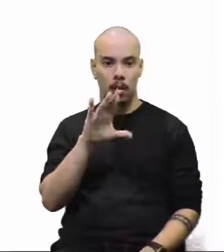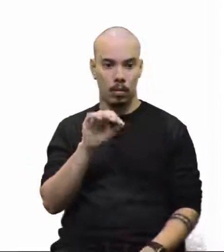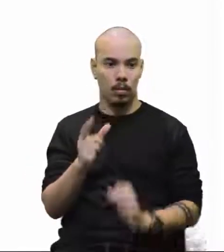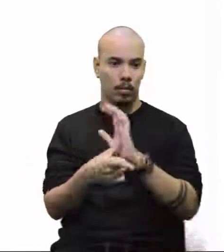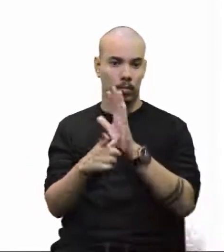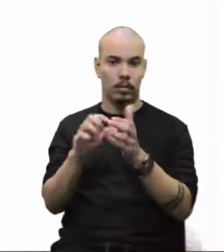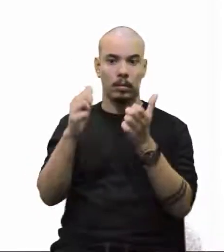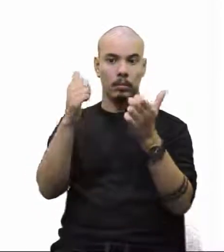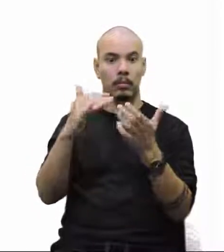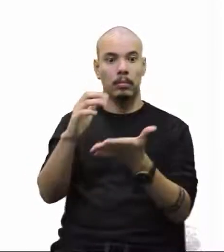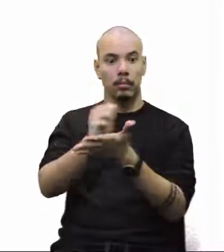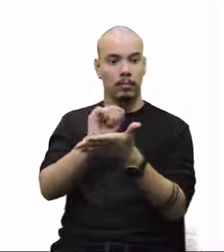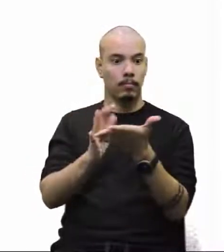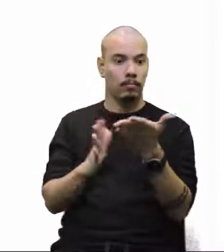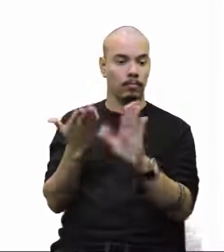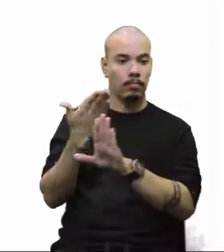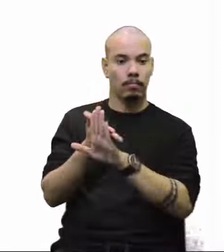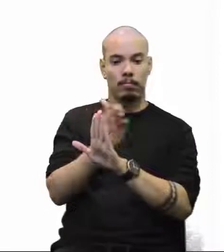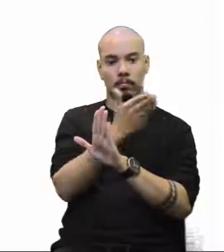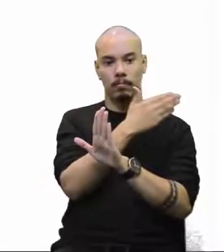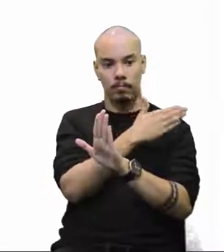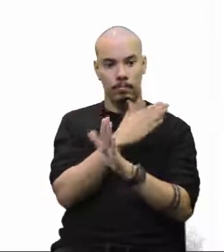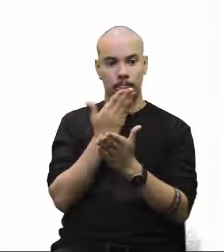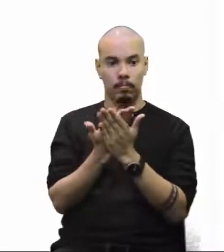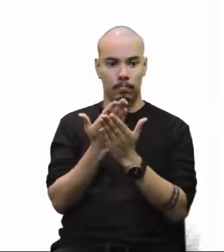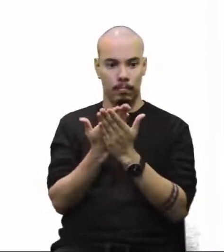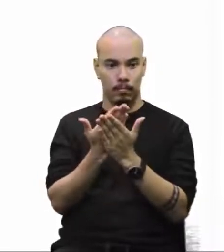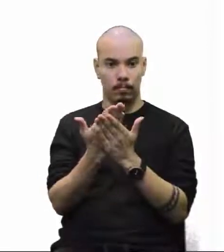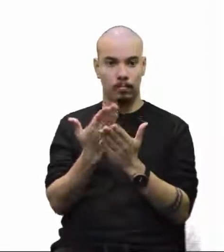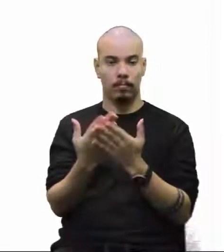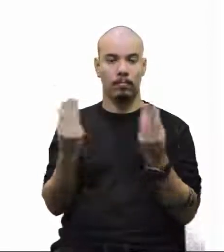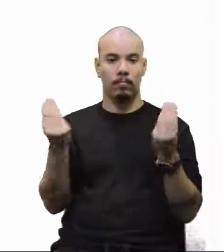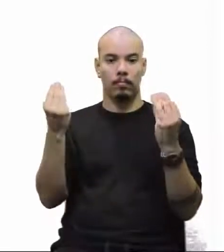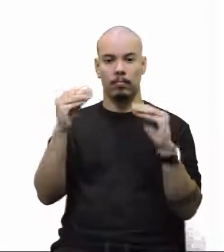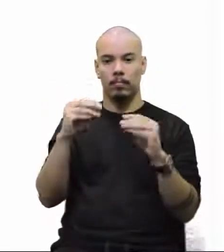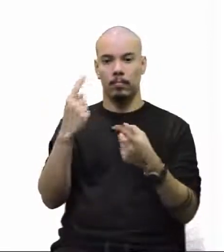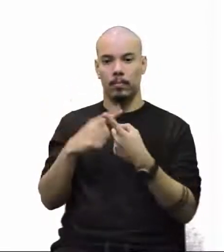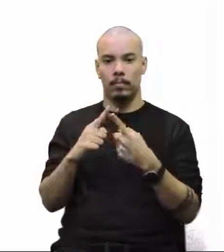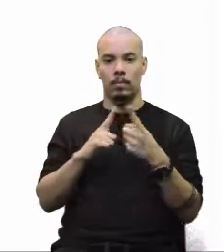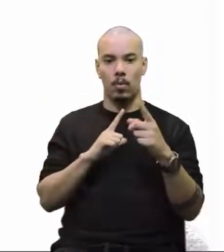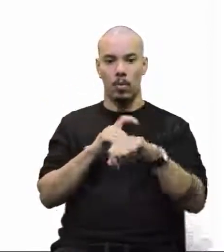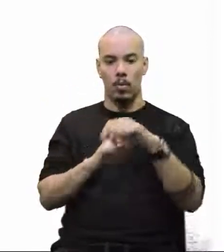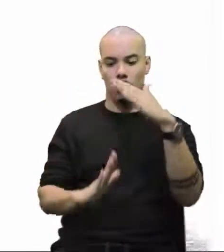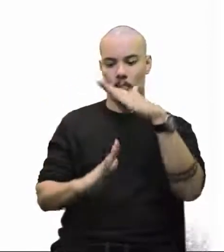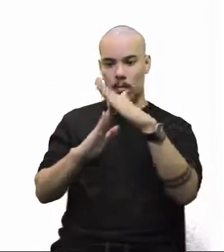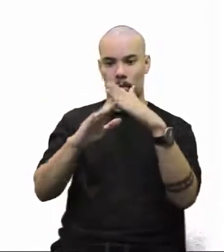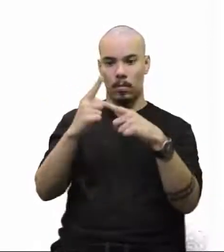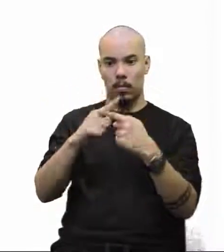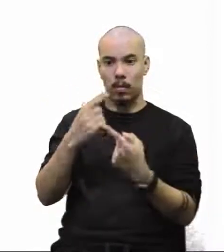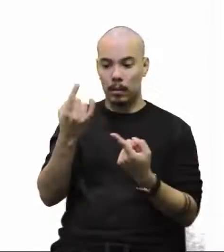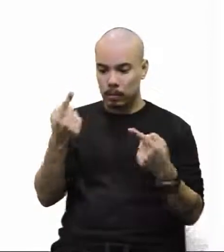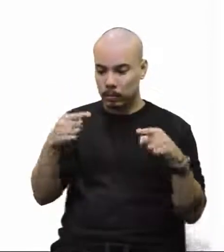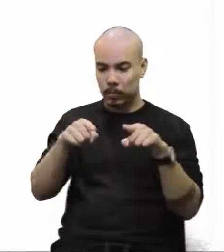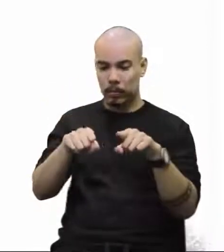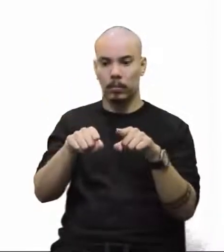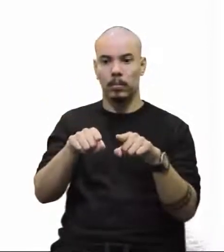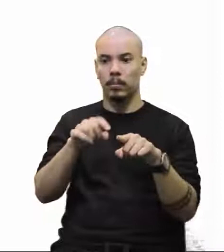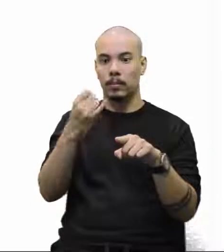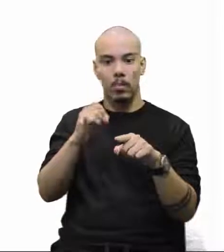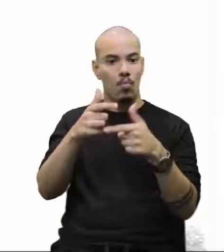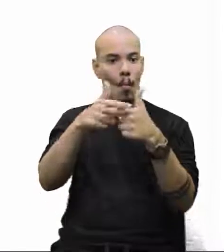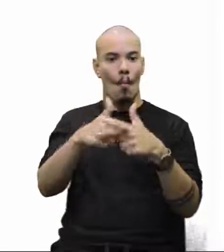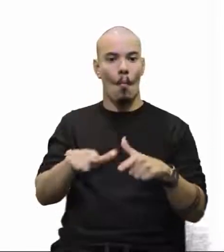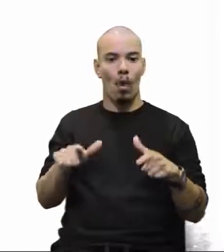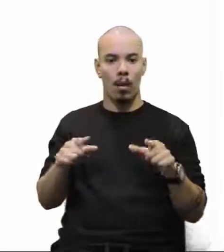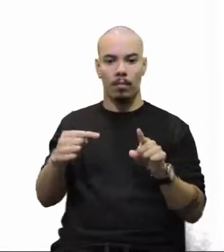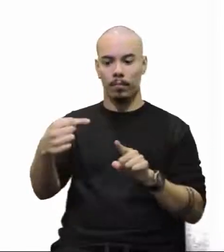vimos até no exercício anterior. Isso, da aula né? anterior. Cujo momento é máximo quando o quadro está paralelo a B e nulo quando